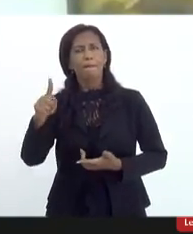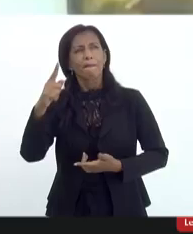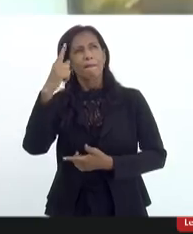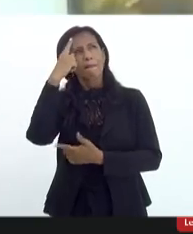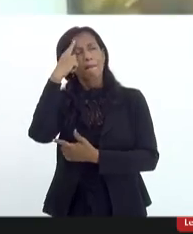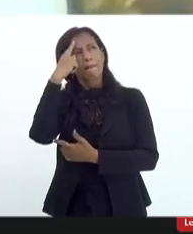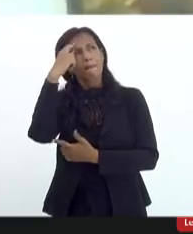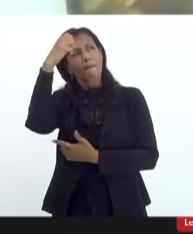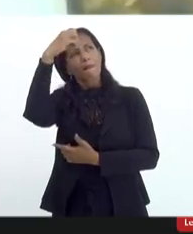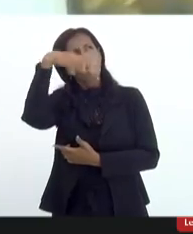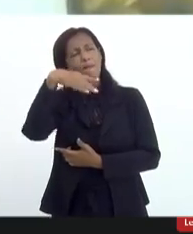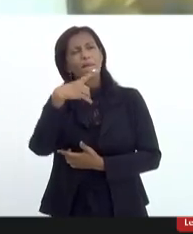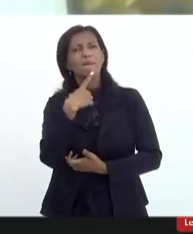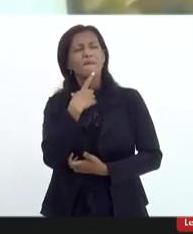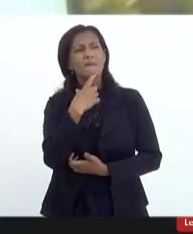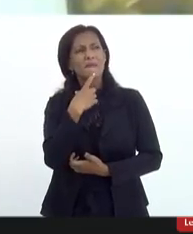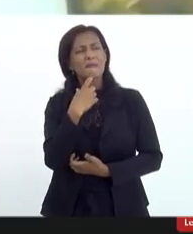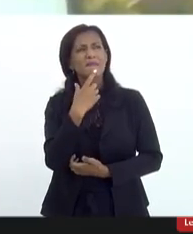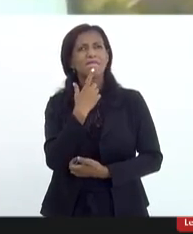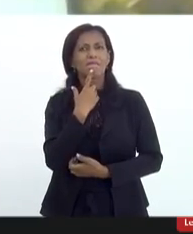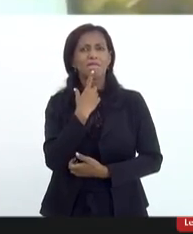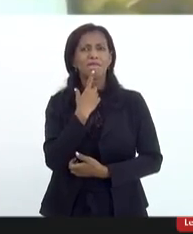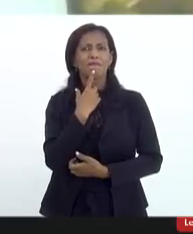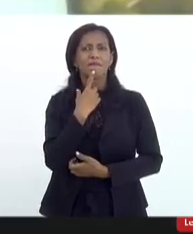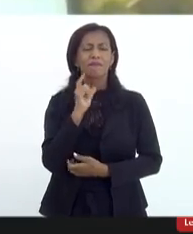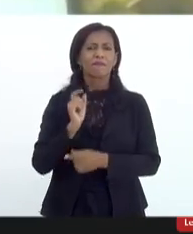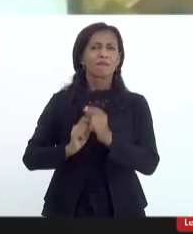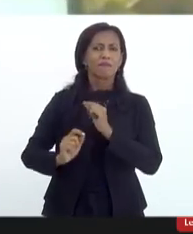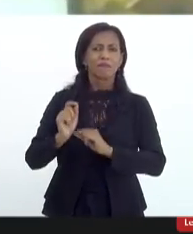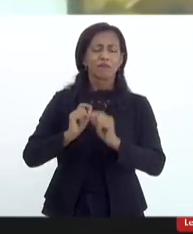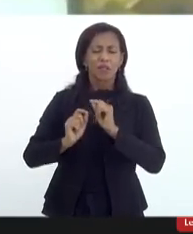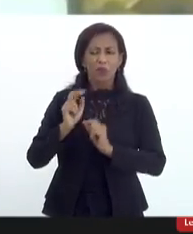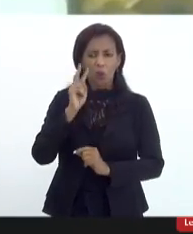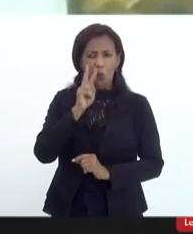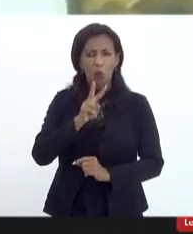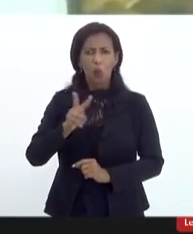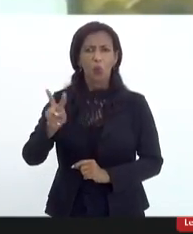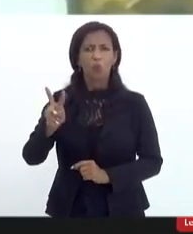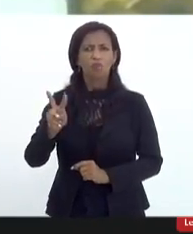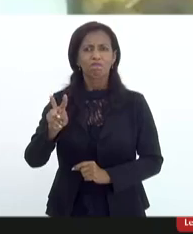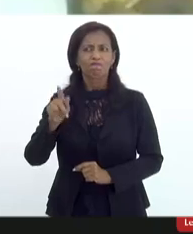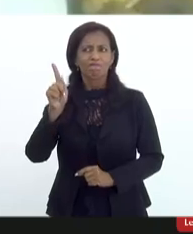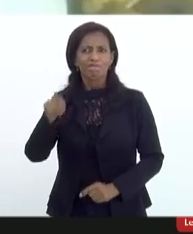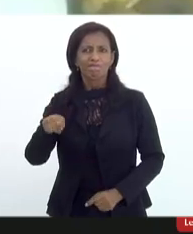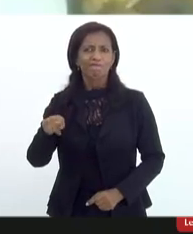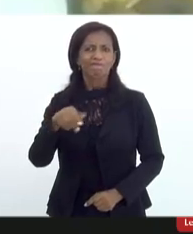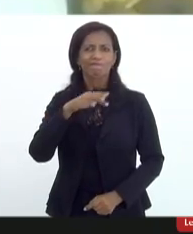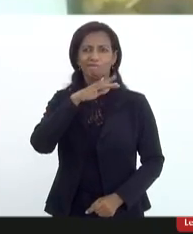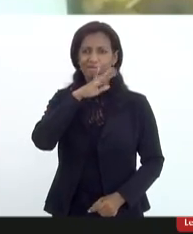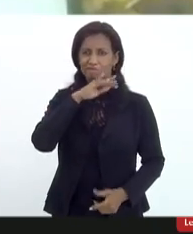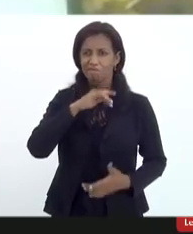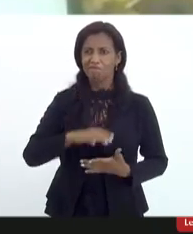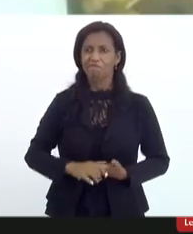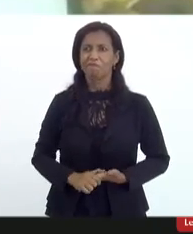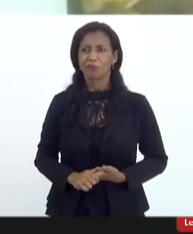luz vermelha muito grande, de que, olha, isso vai dar ruim.